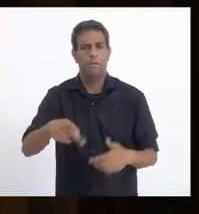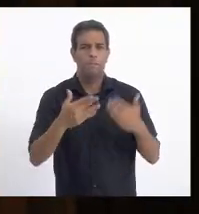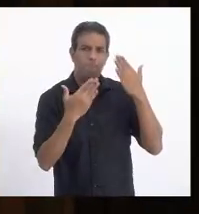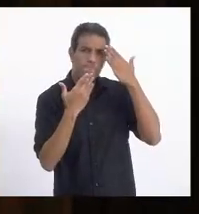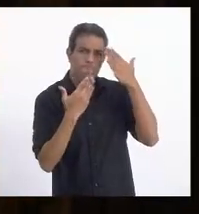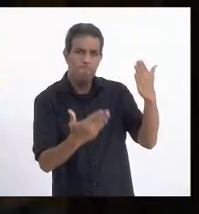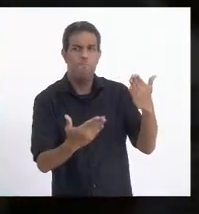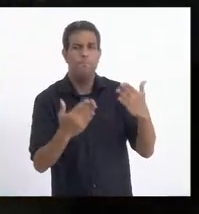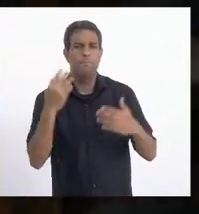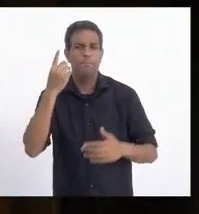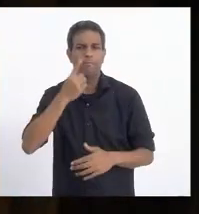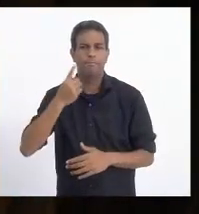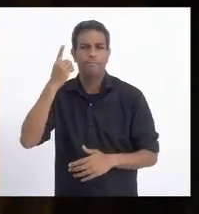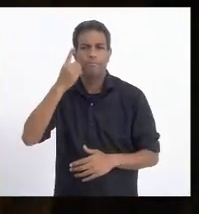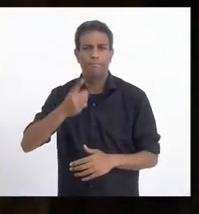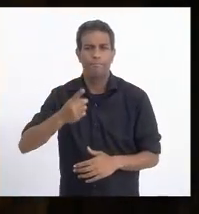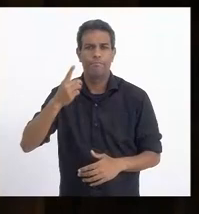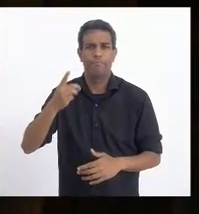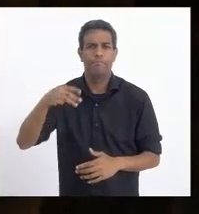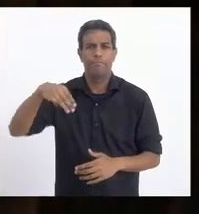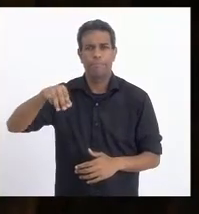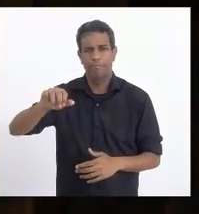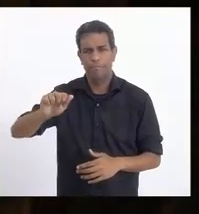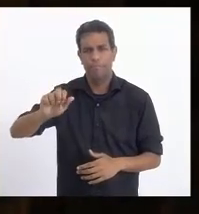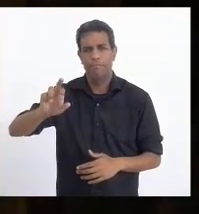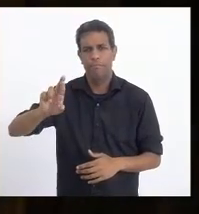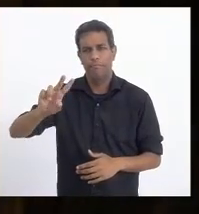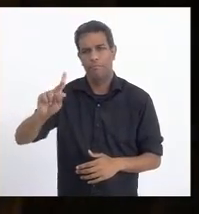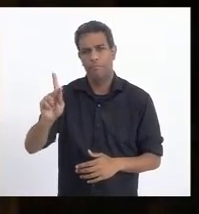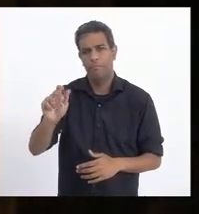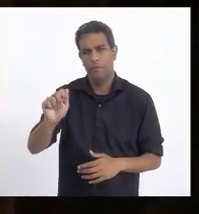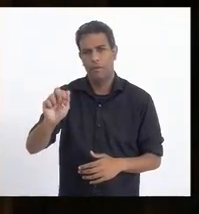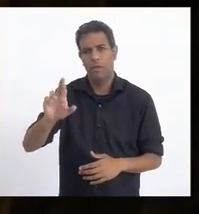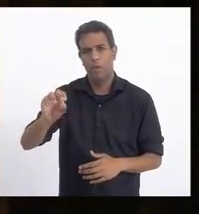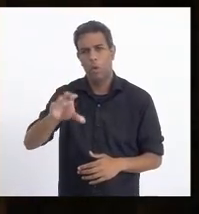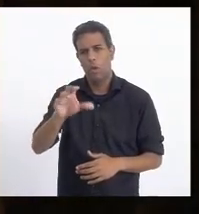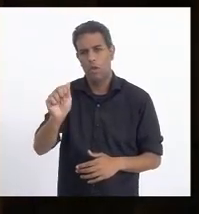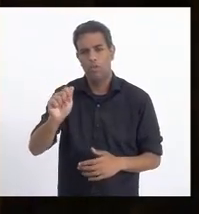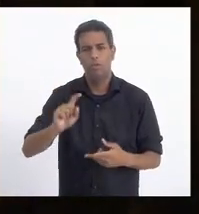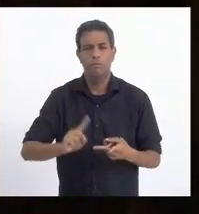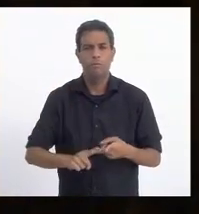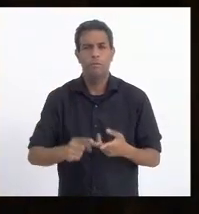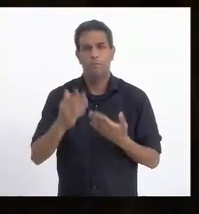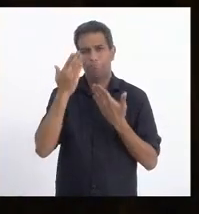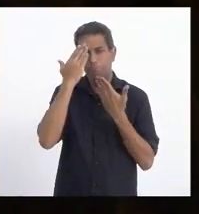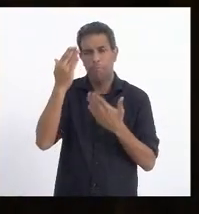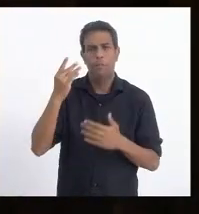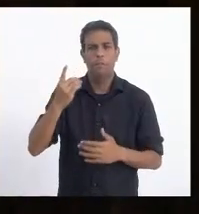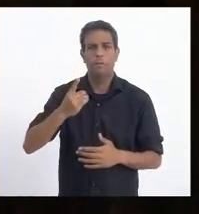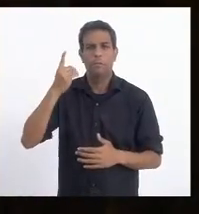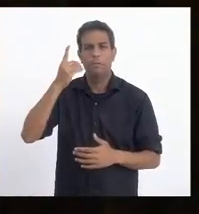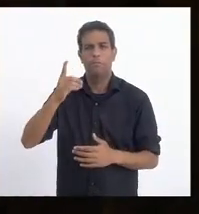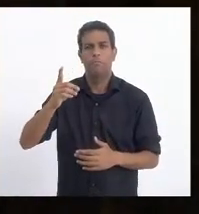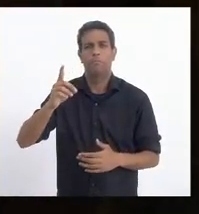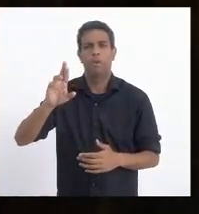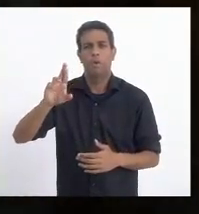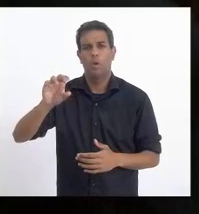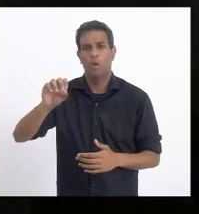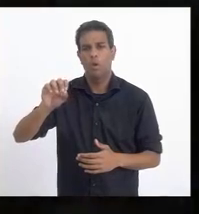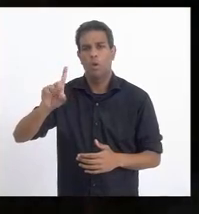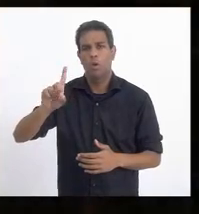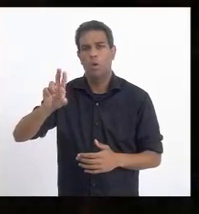nossa querida deputada a delegada Martha Rocha formentão de Deputado Rodrigo Amorim